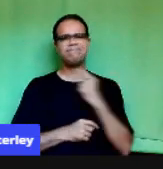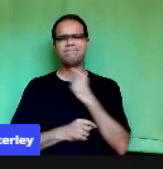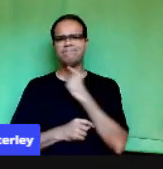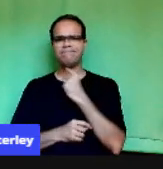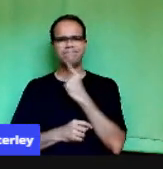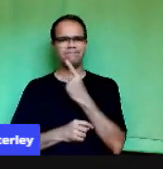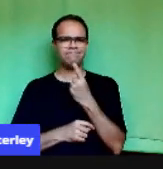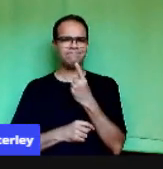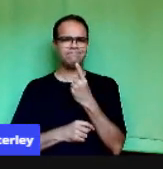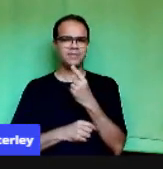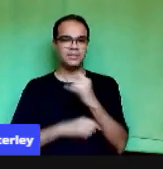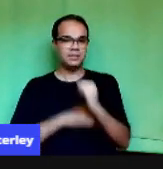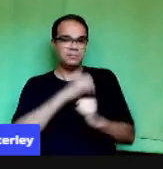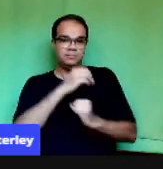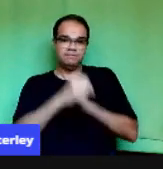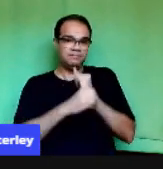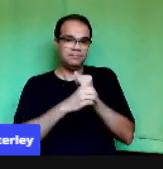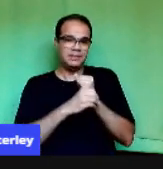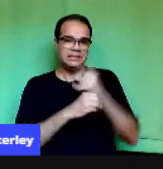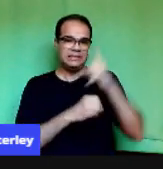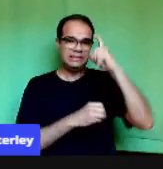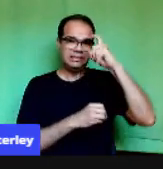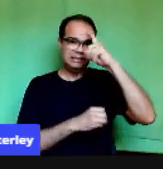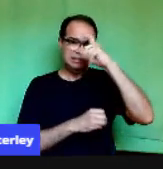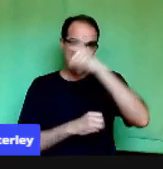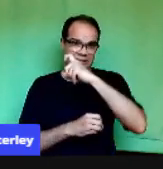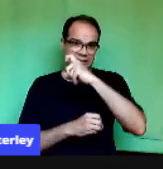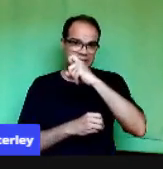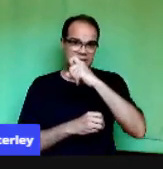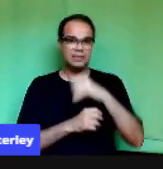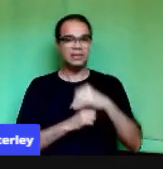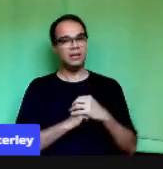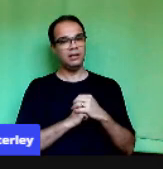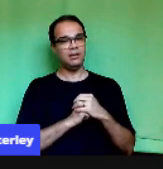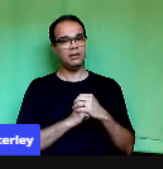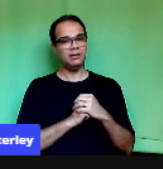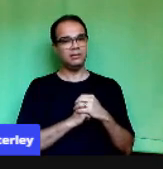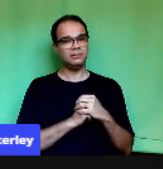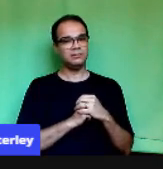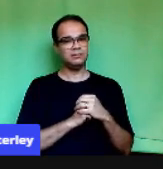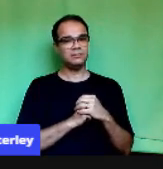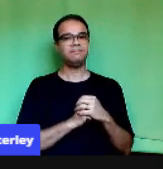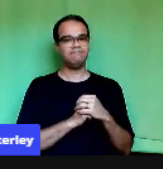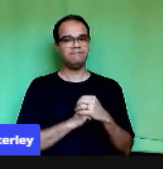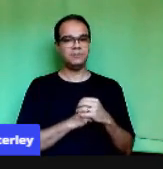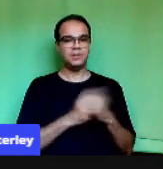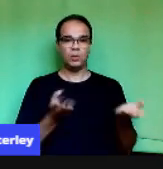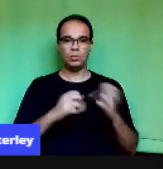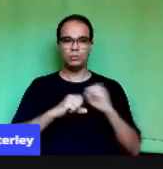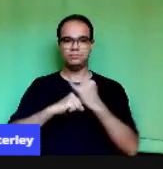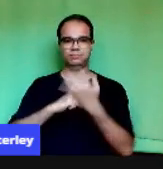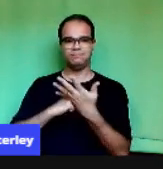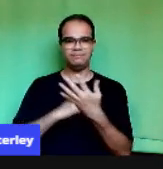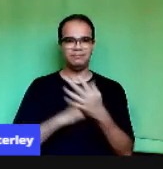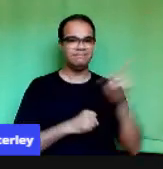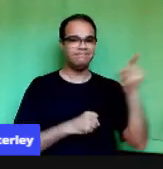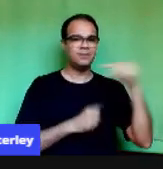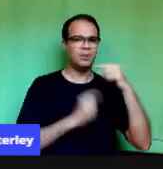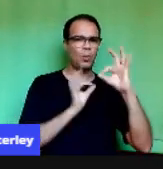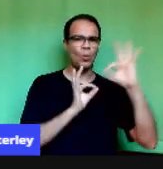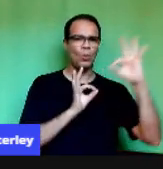ele possa ocupar-se das atividades que são colocadas ali nesse momento atual. Então, o campo em